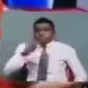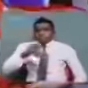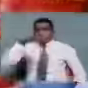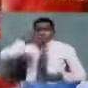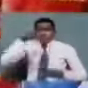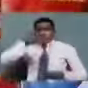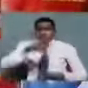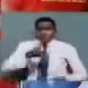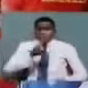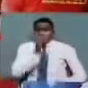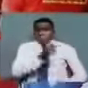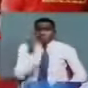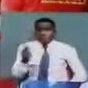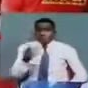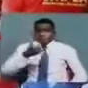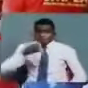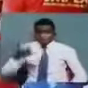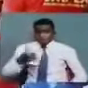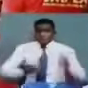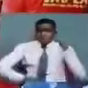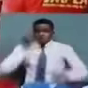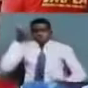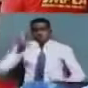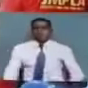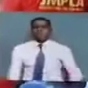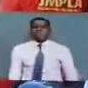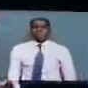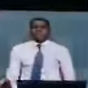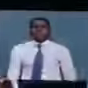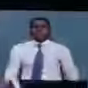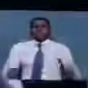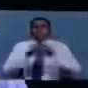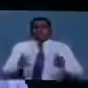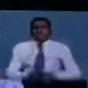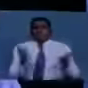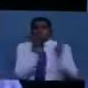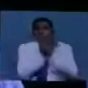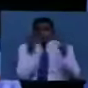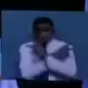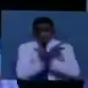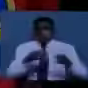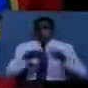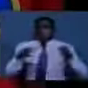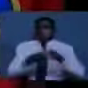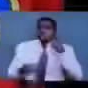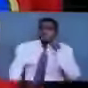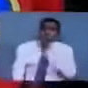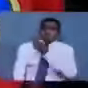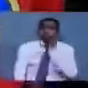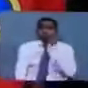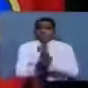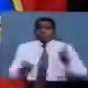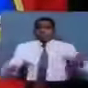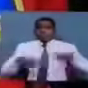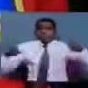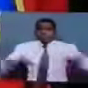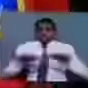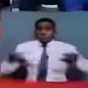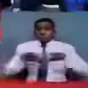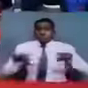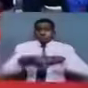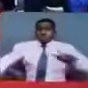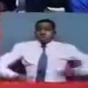juventudes. Ainda em Viana, na zona da CAOP-A, o líder juvenil manteve um encontro com os